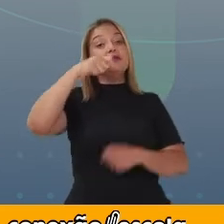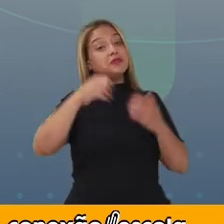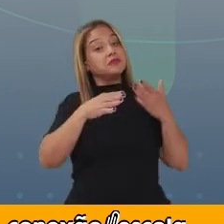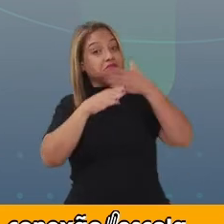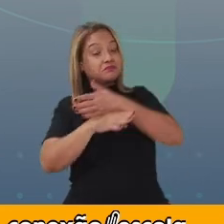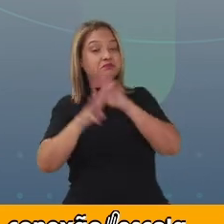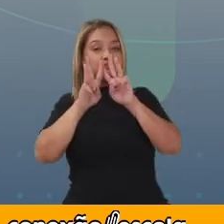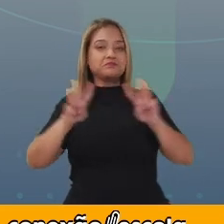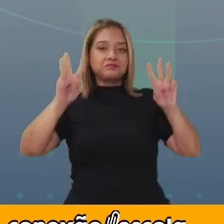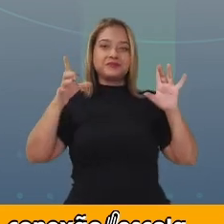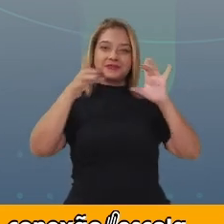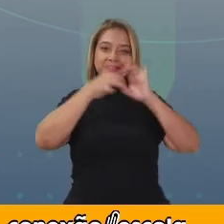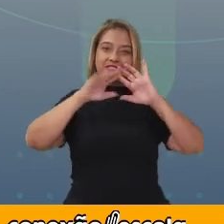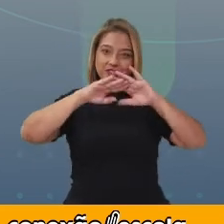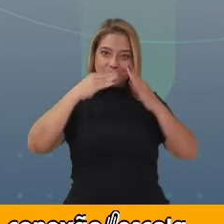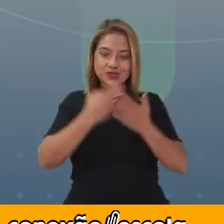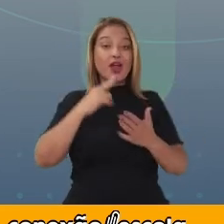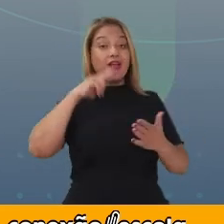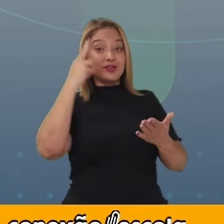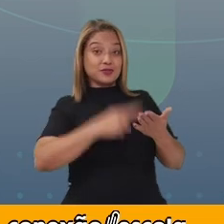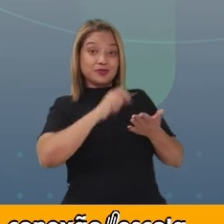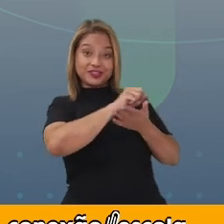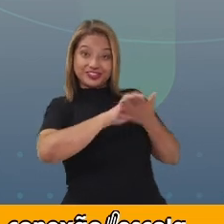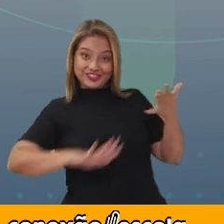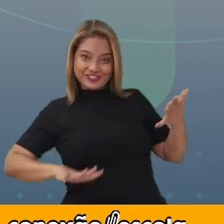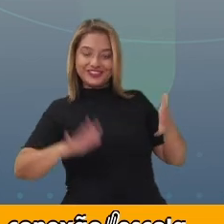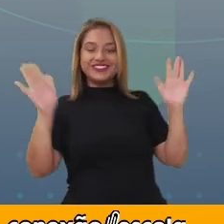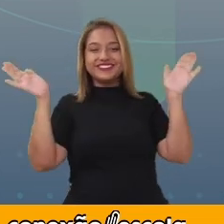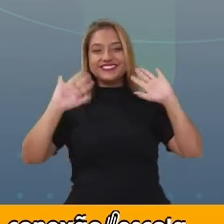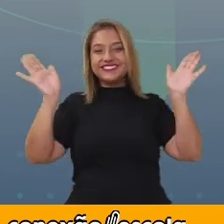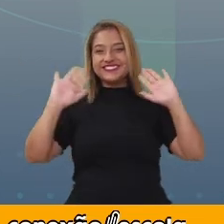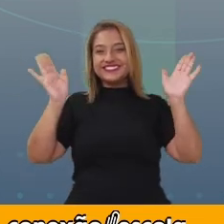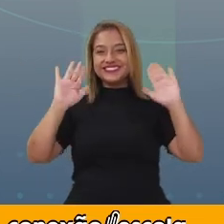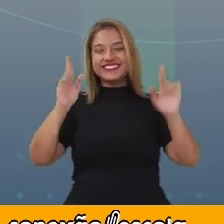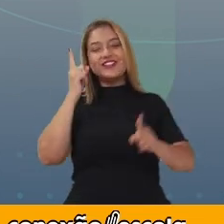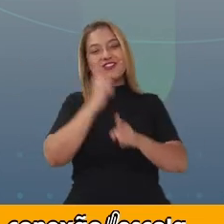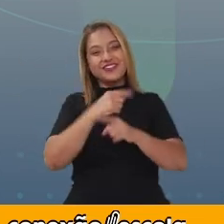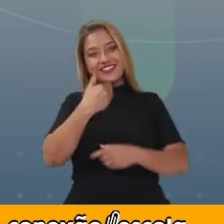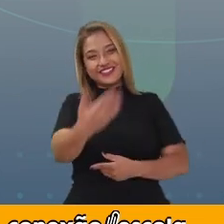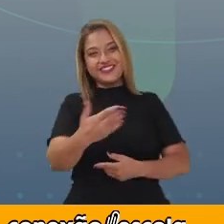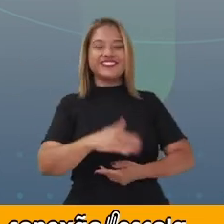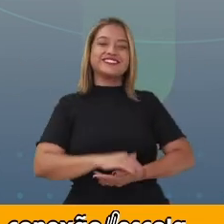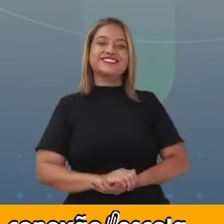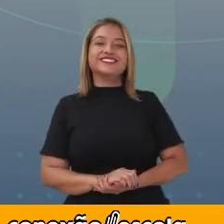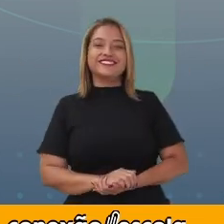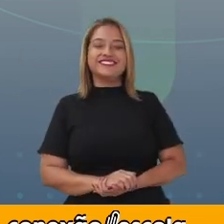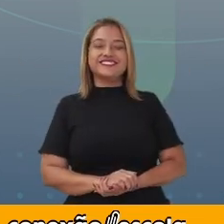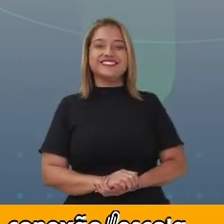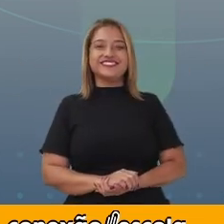acessar o portal Conexão Escola e fazer a atividade. Tchau, tchau e até mais!